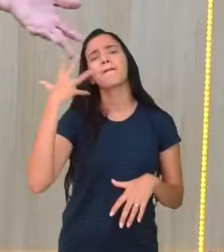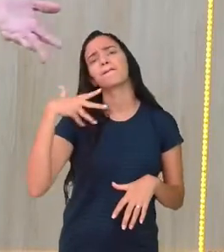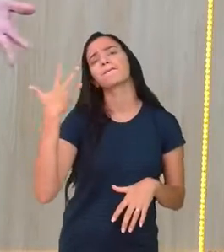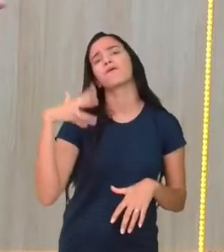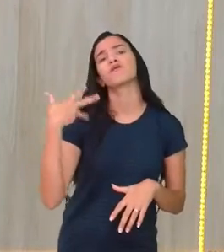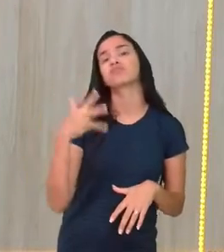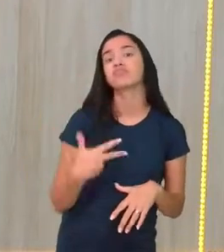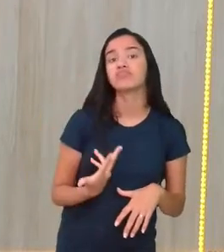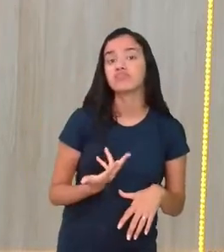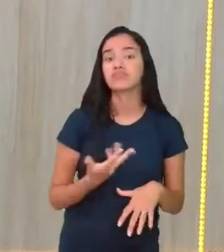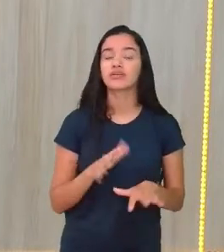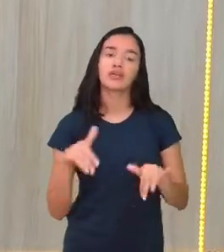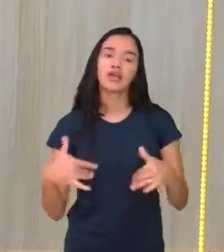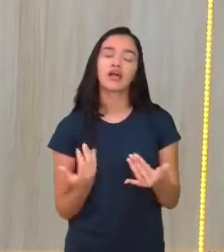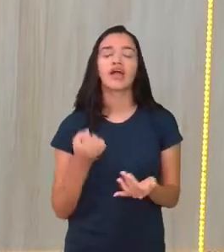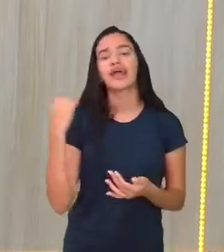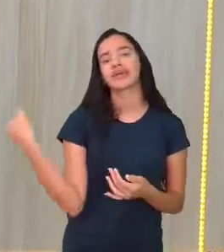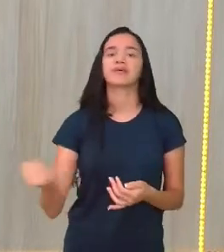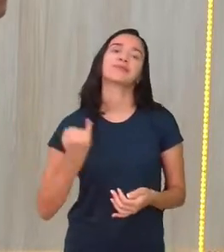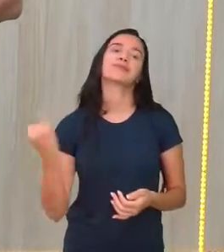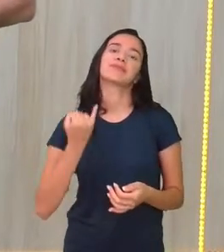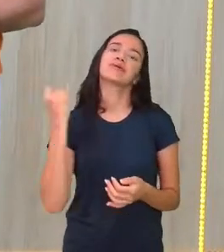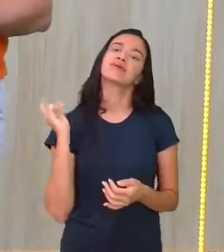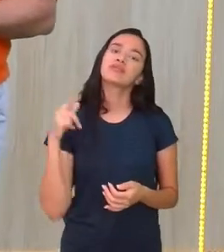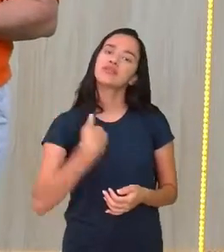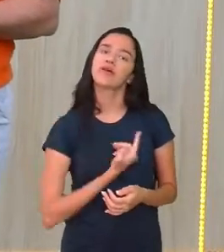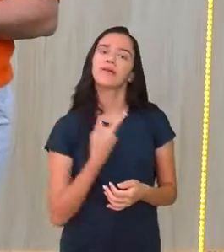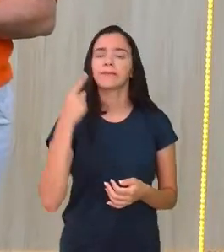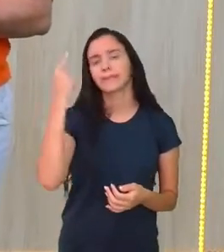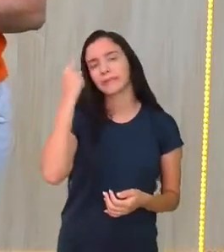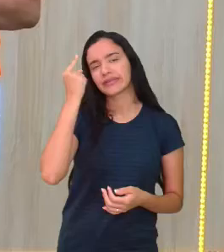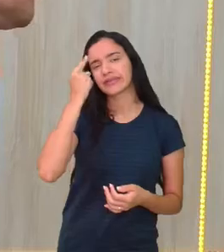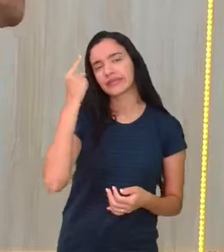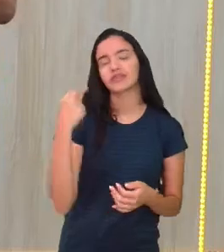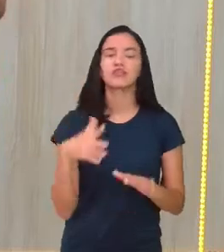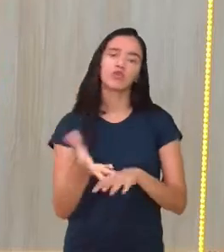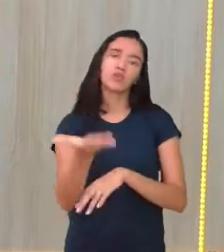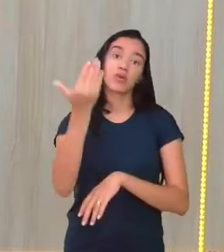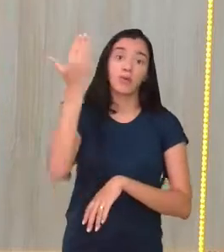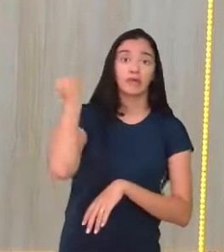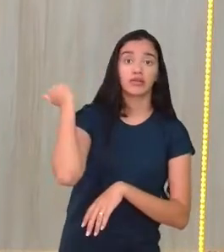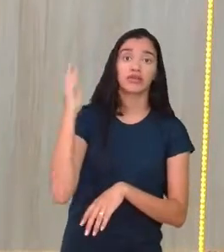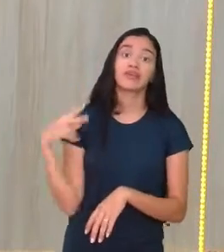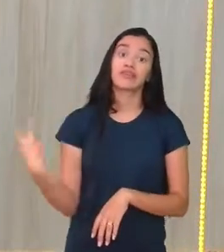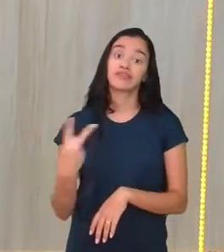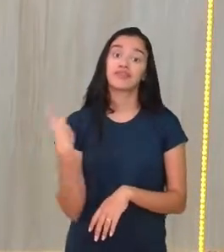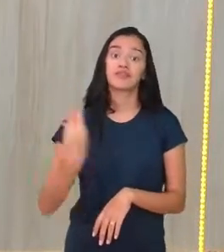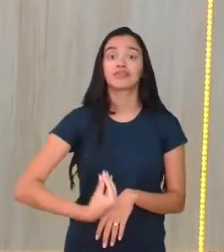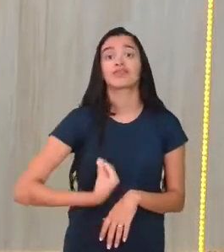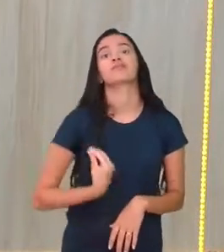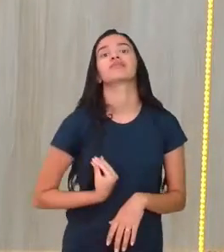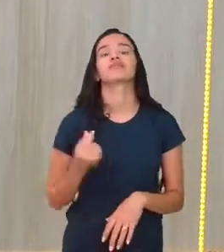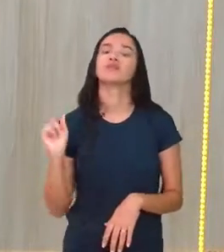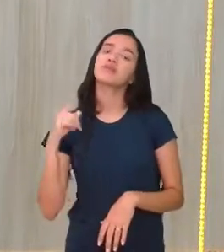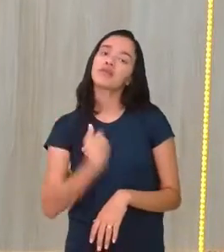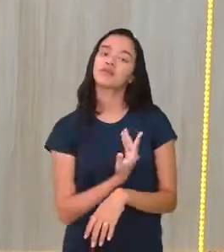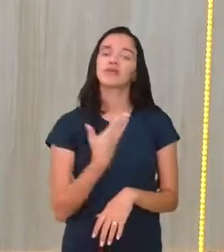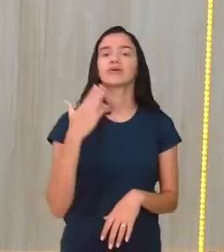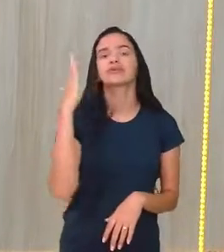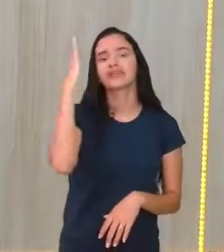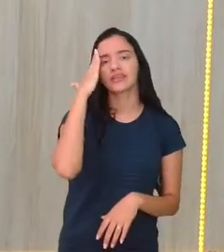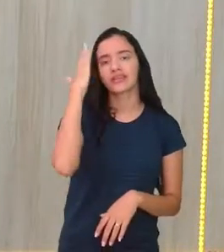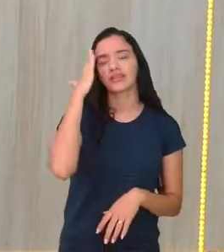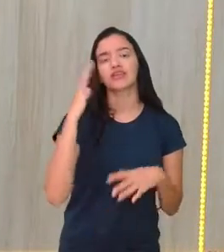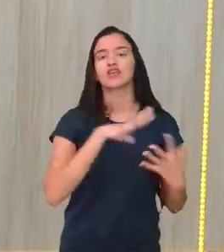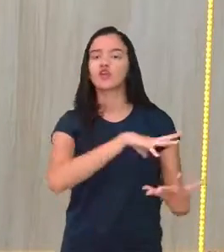eram tocadas? Então, é muito importante a gente pensar sobre o passado, até para a gente valorizar o presente, para a gente entender